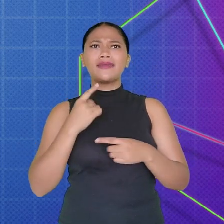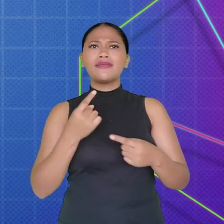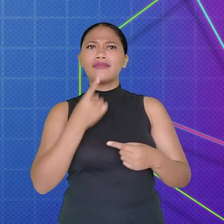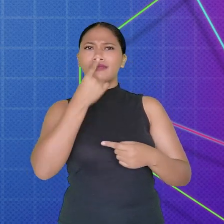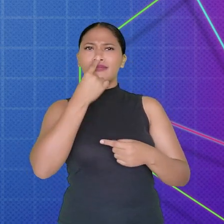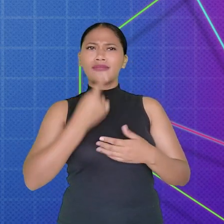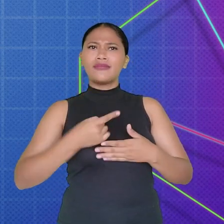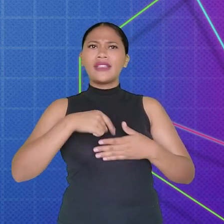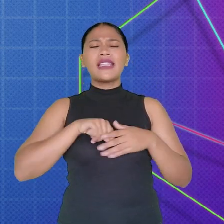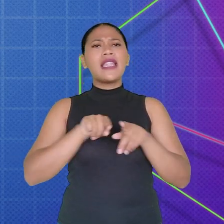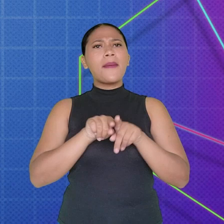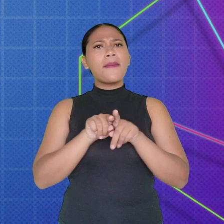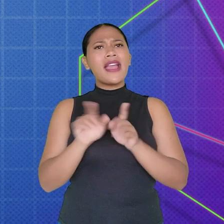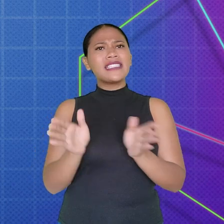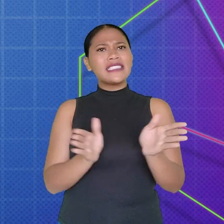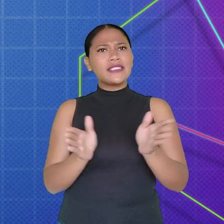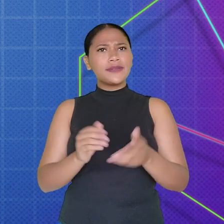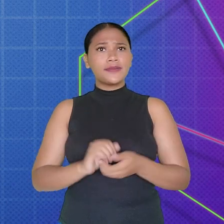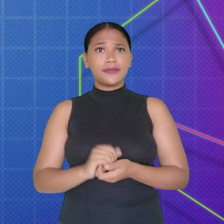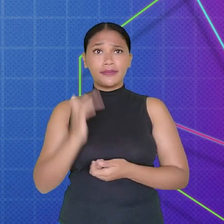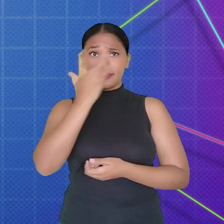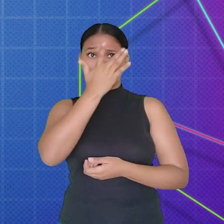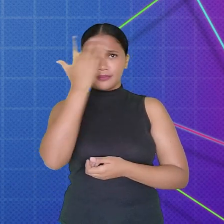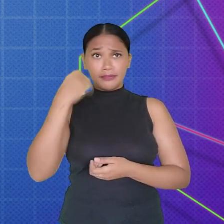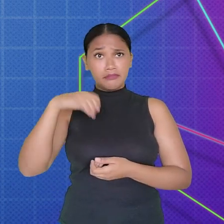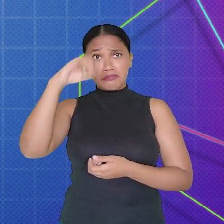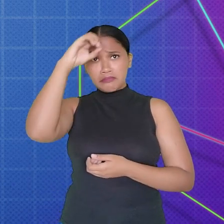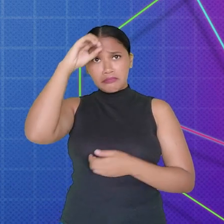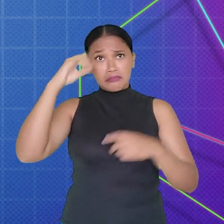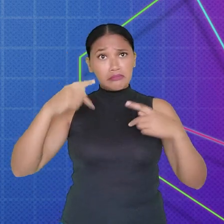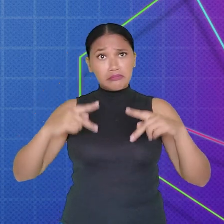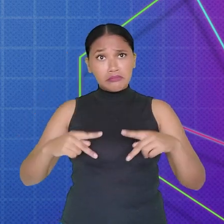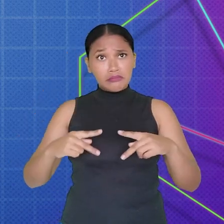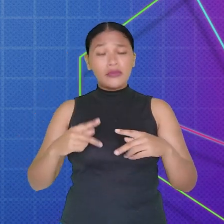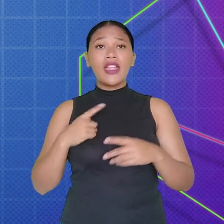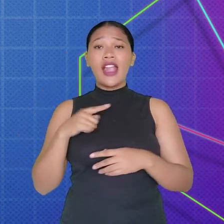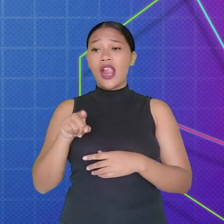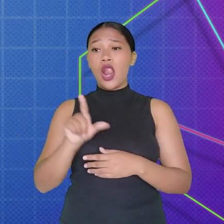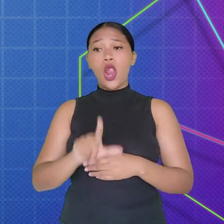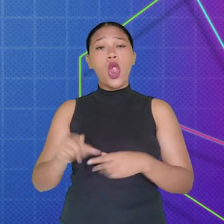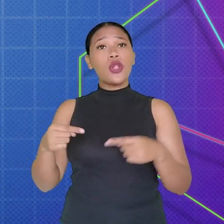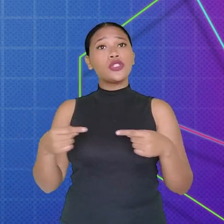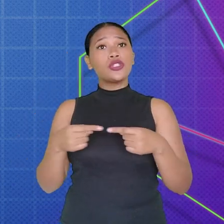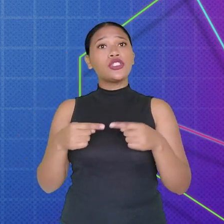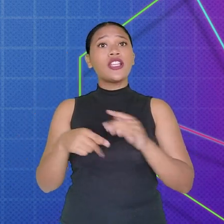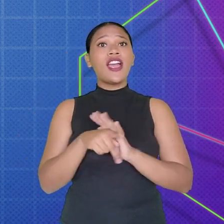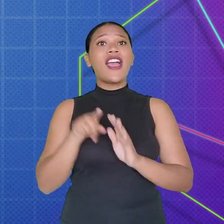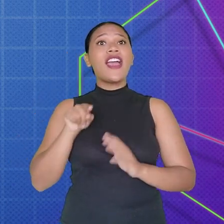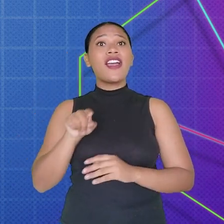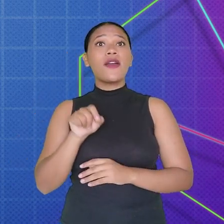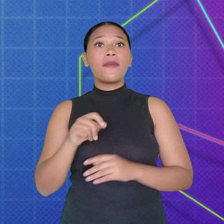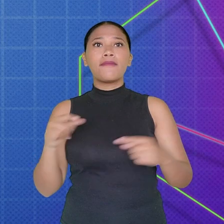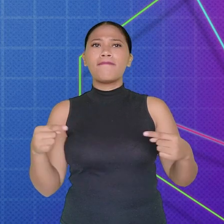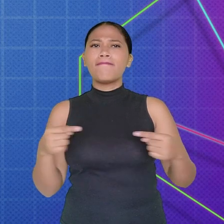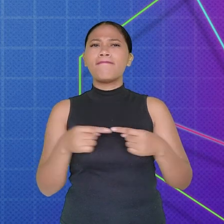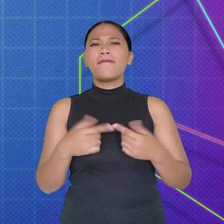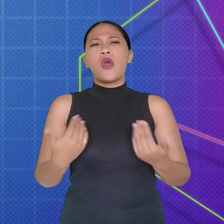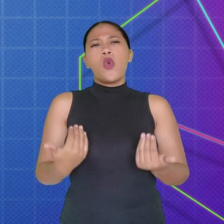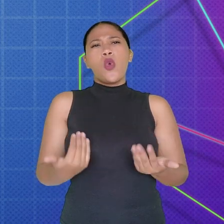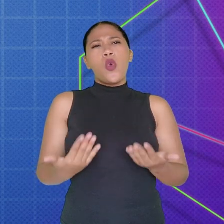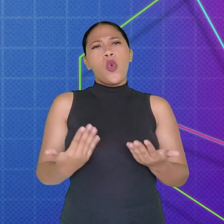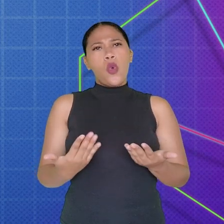mais intuitivo e acessível. Para aqueles que não sabem programar, a lógica orientada a eventos é uma alternativa muito mais